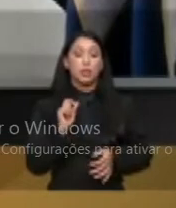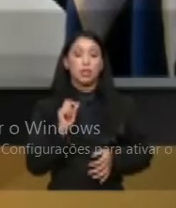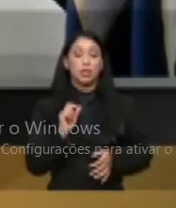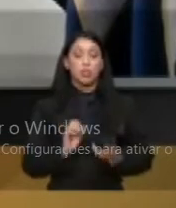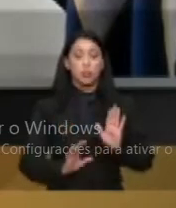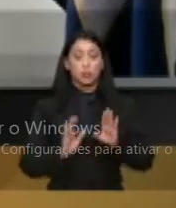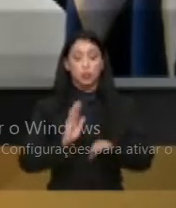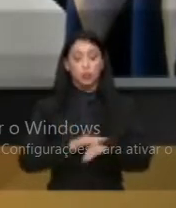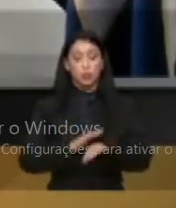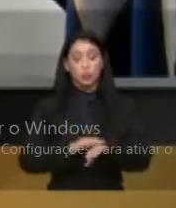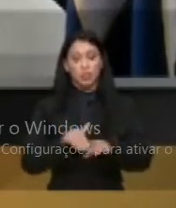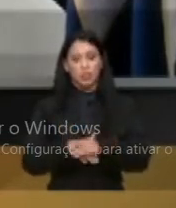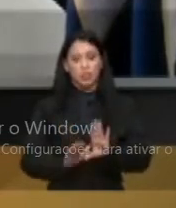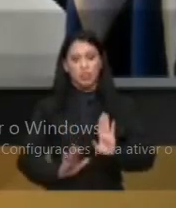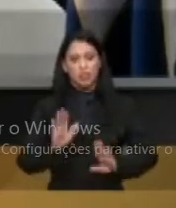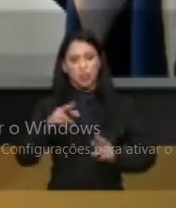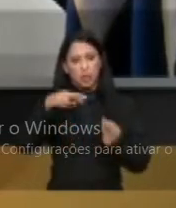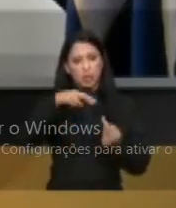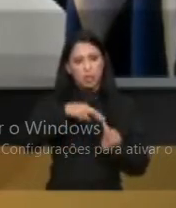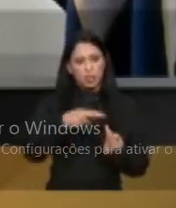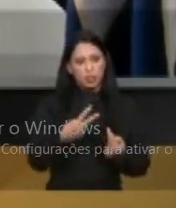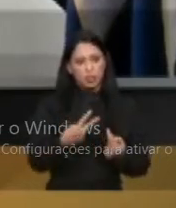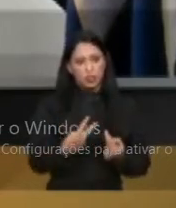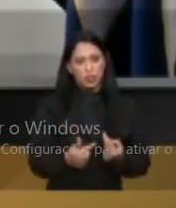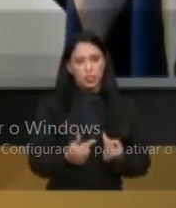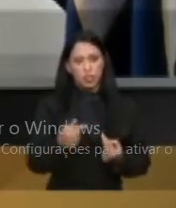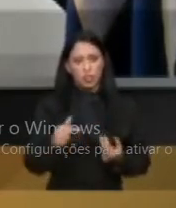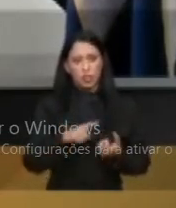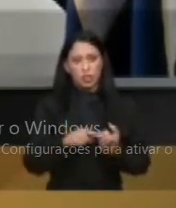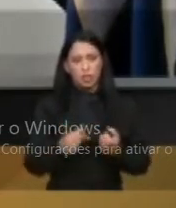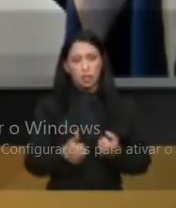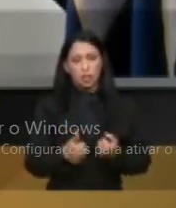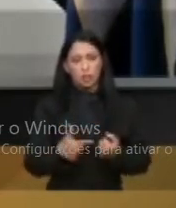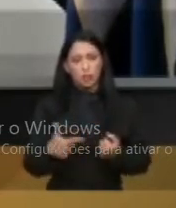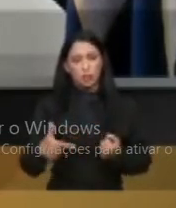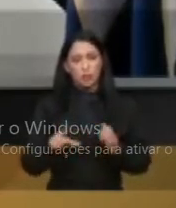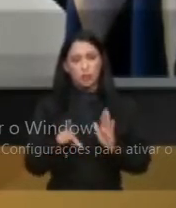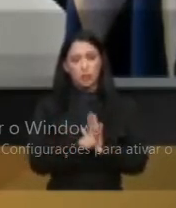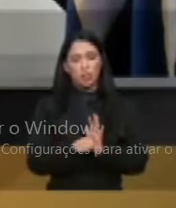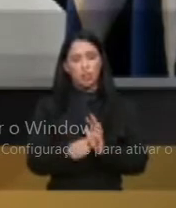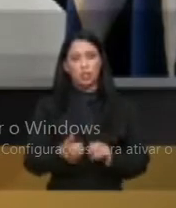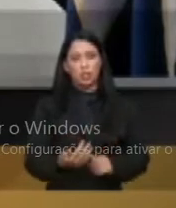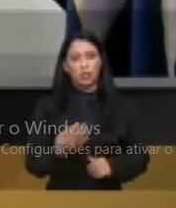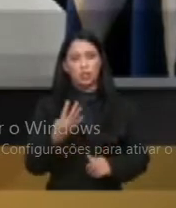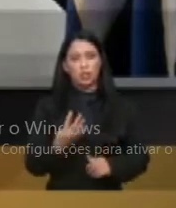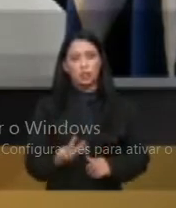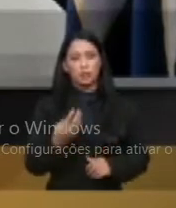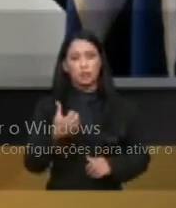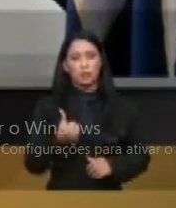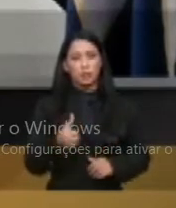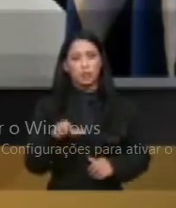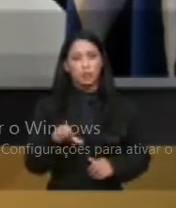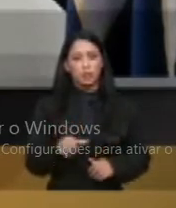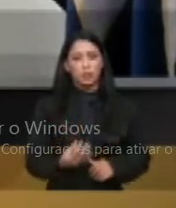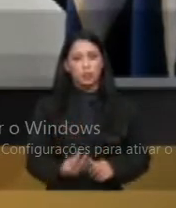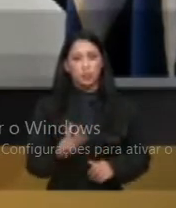de inconstitucionalidade impugna o inciso 27 do artigo 12 da